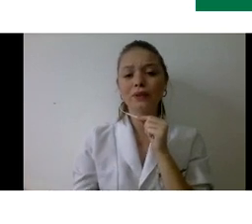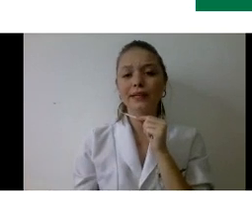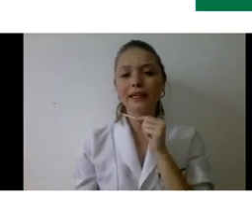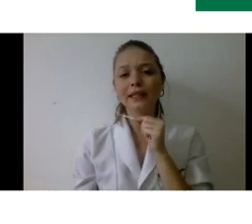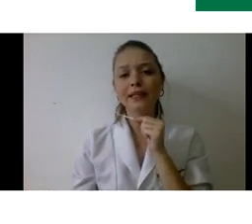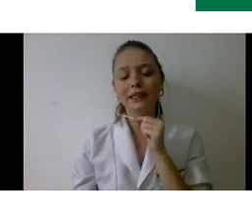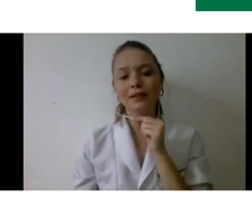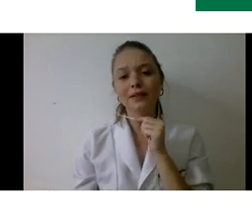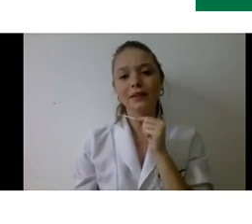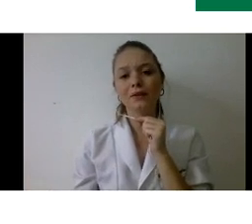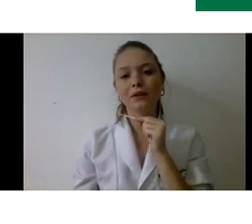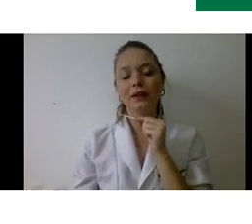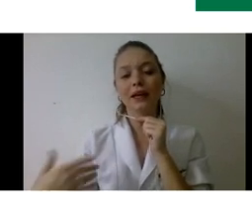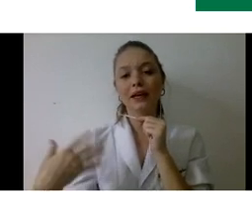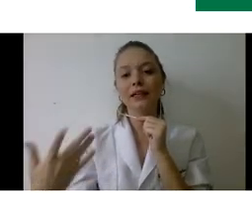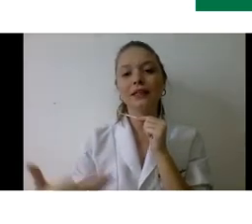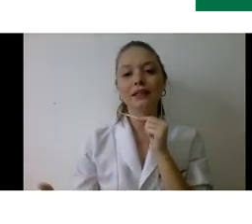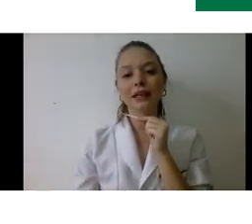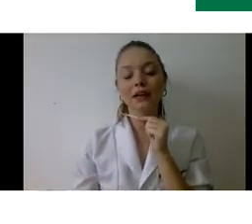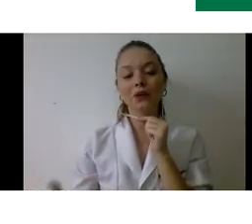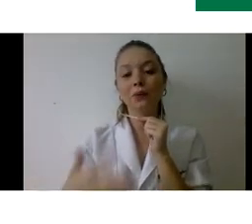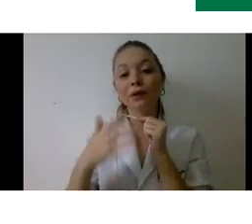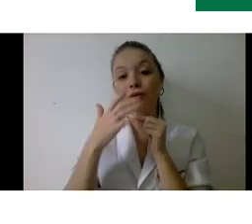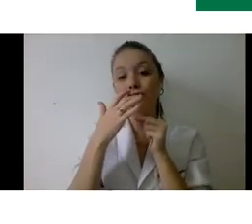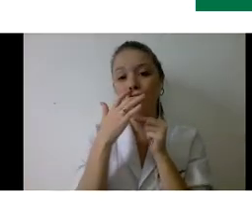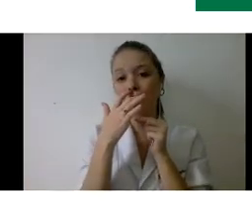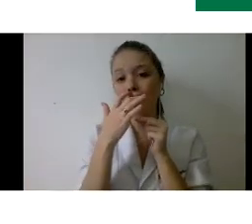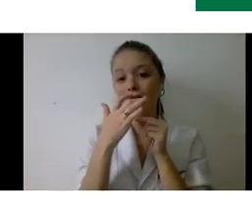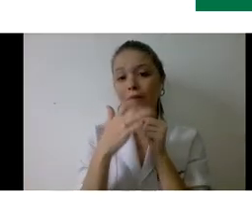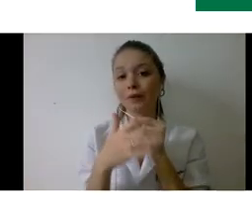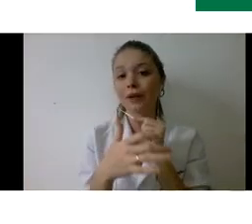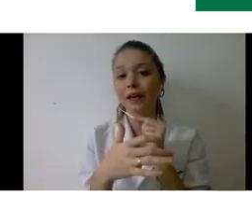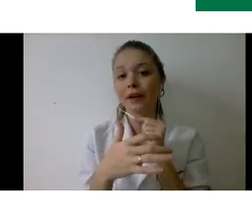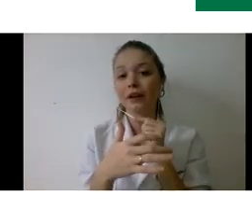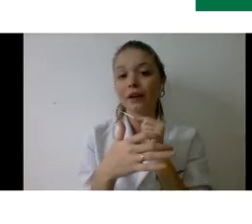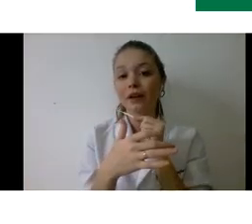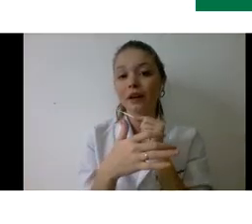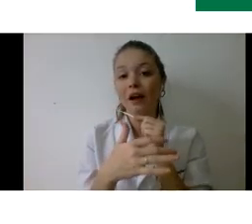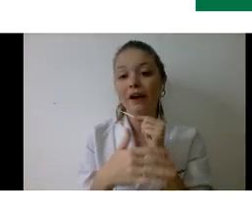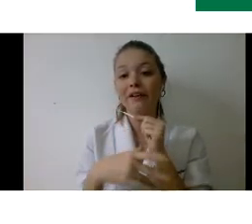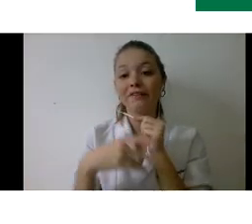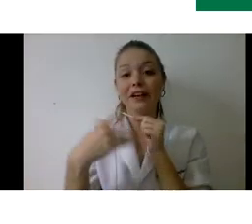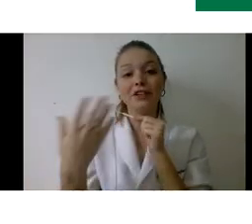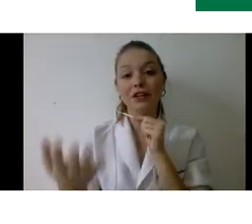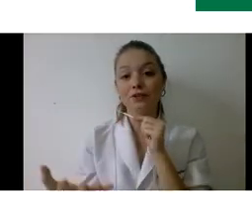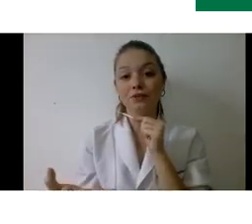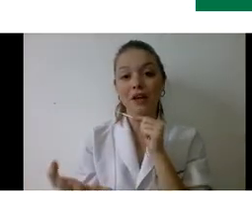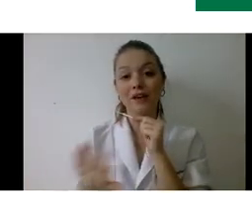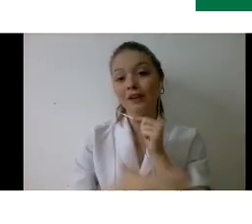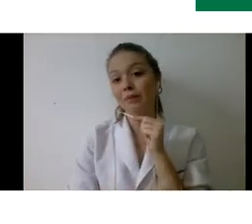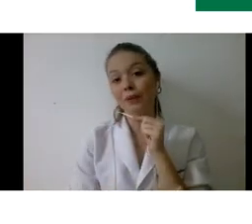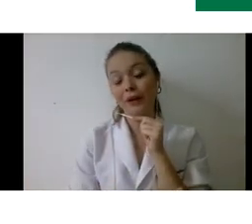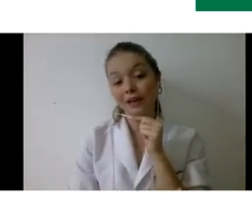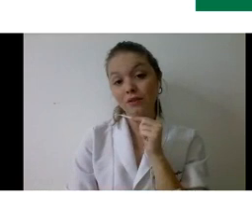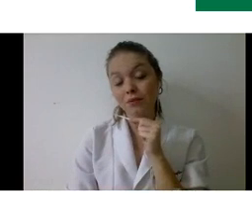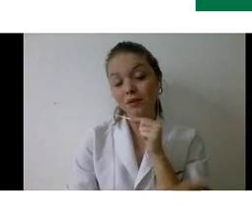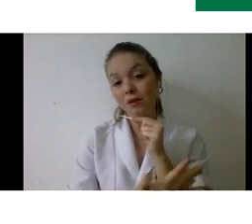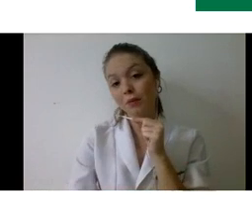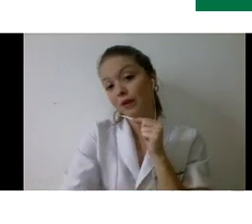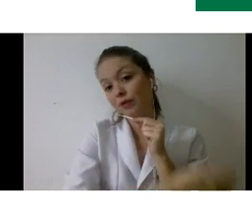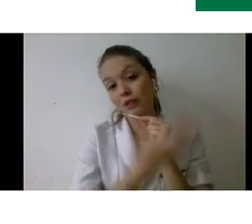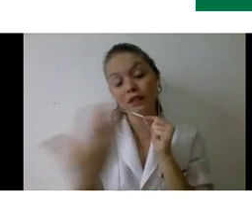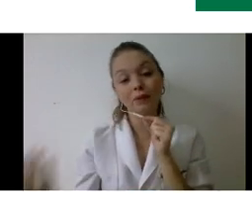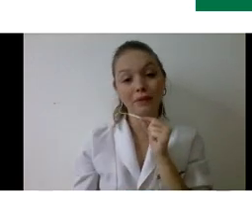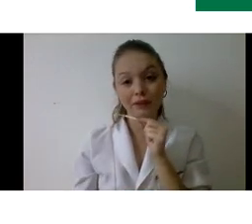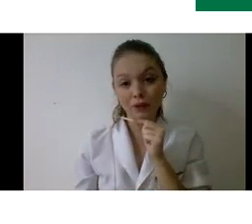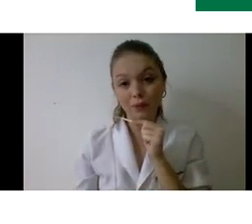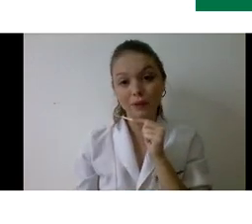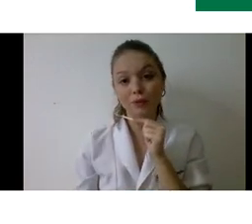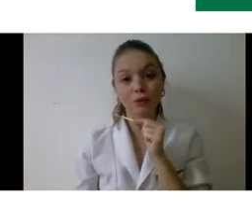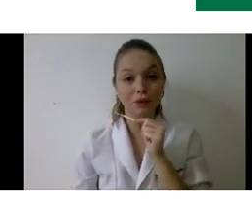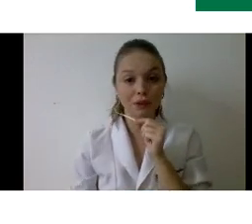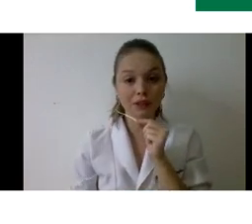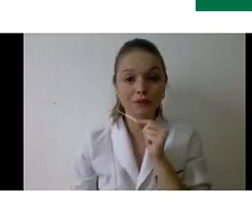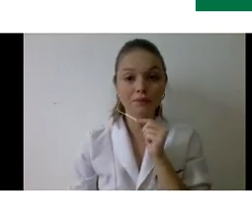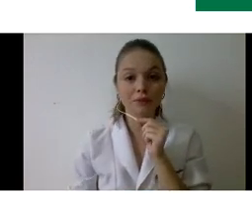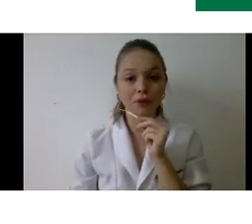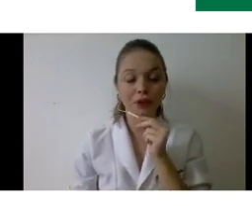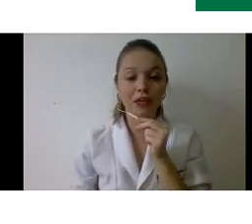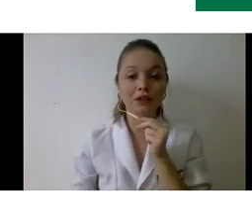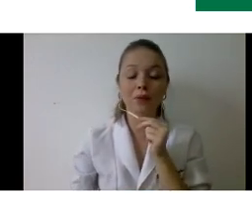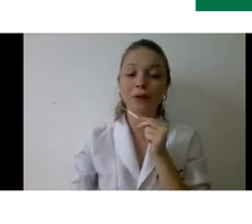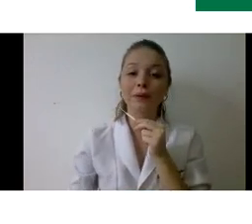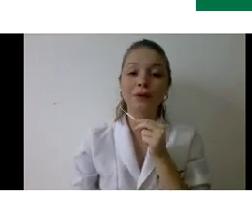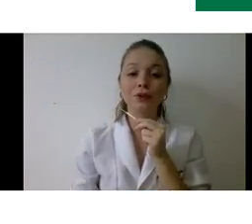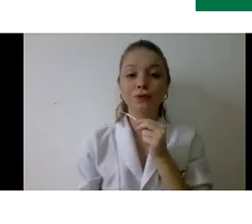não encostar na criança enquanto ela ainda está tomando choque, né? Porque ao invés de ajudar, vai piorar a situação, porque você também vai tomar o